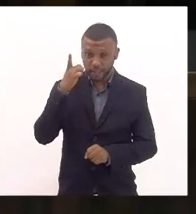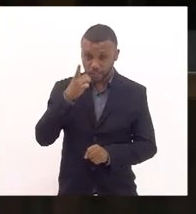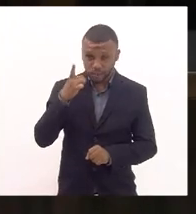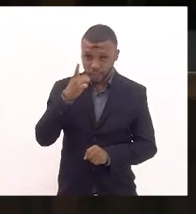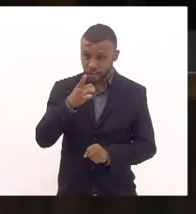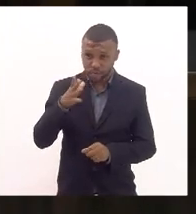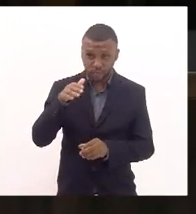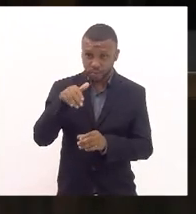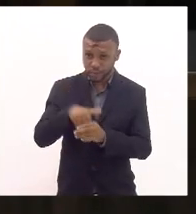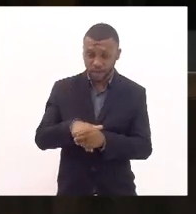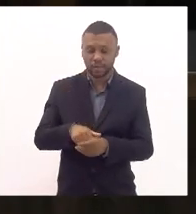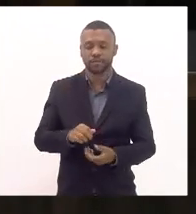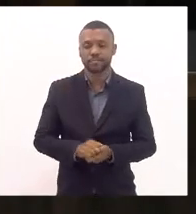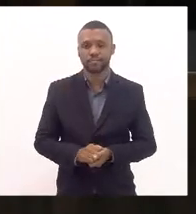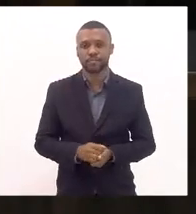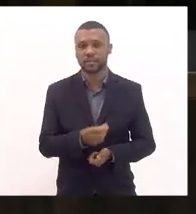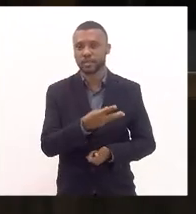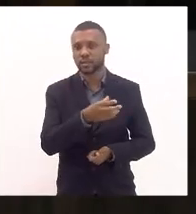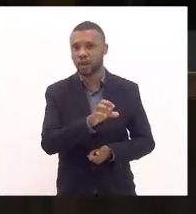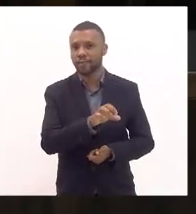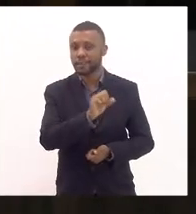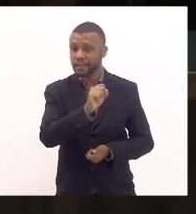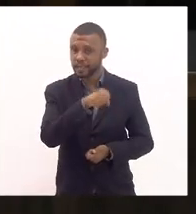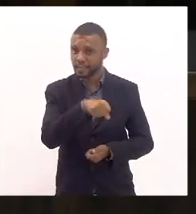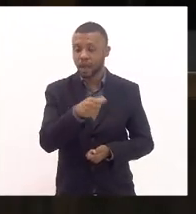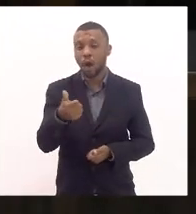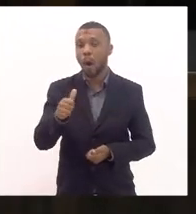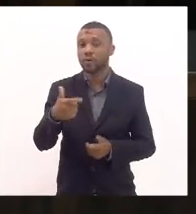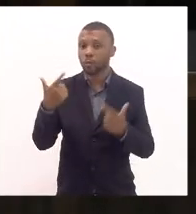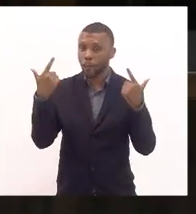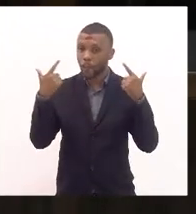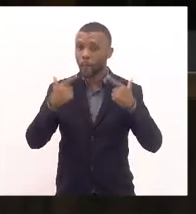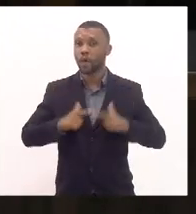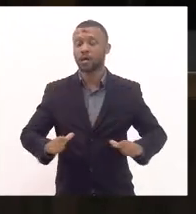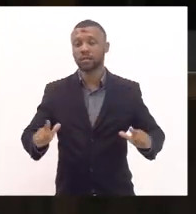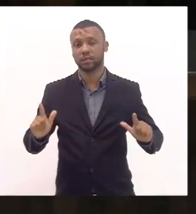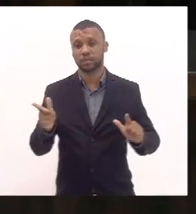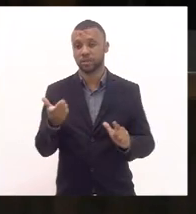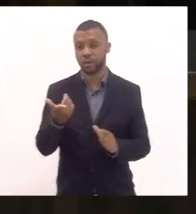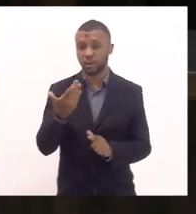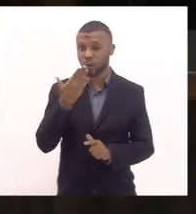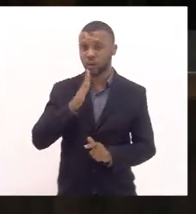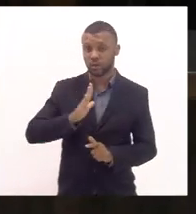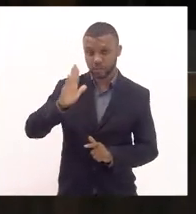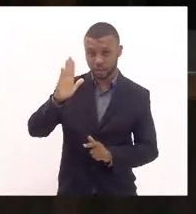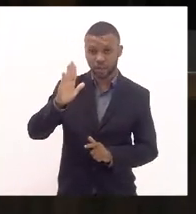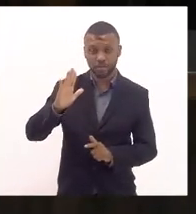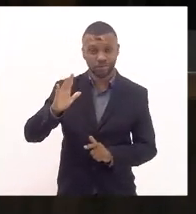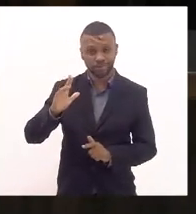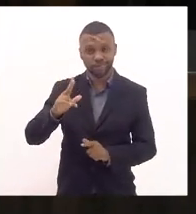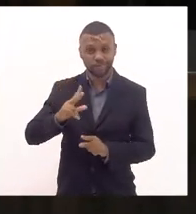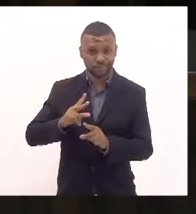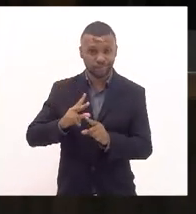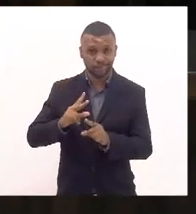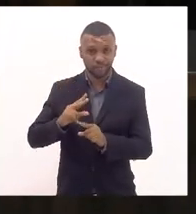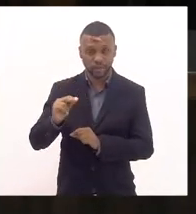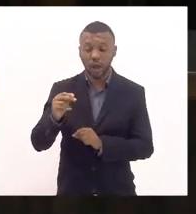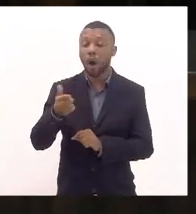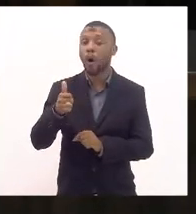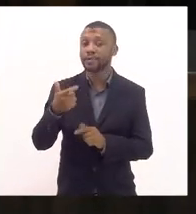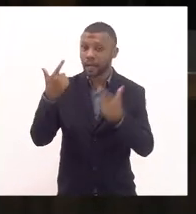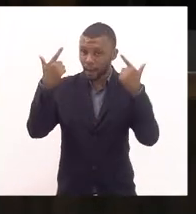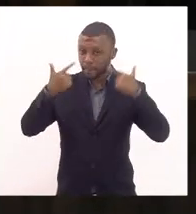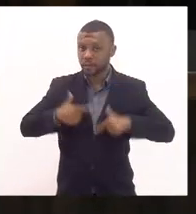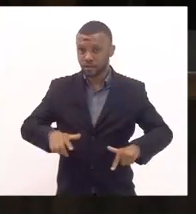deputados 39 sim 11 abstenções candidato 11